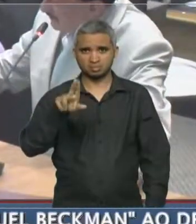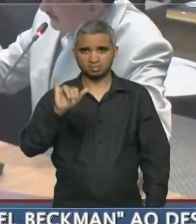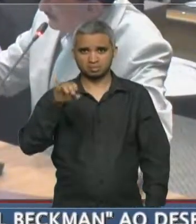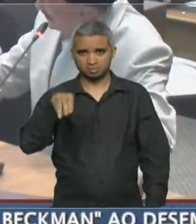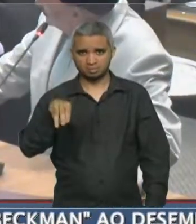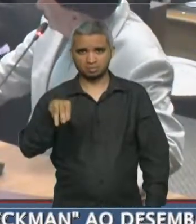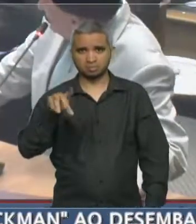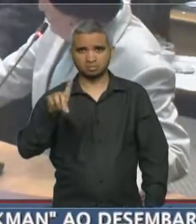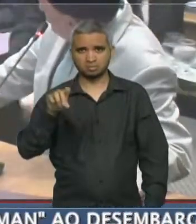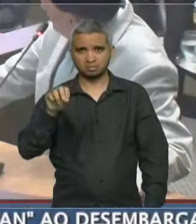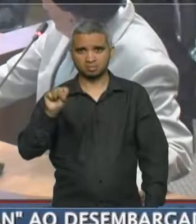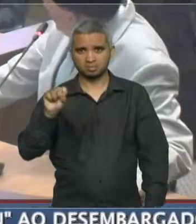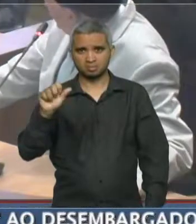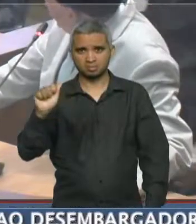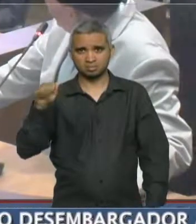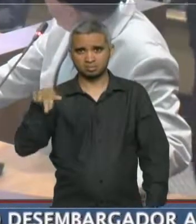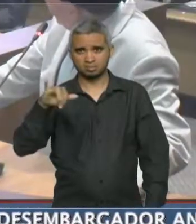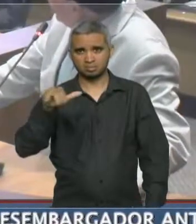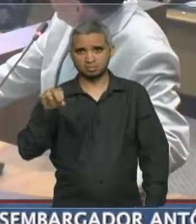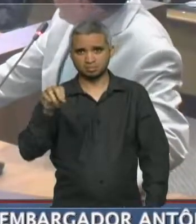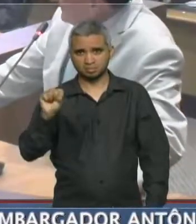nosso amigo JJ,